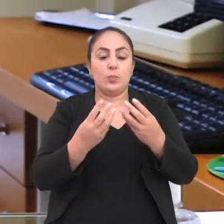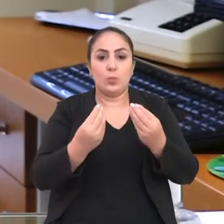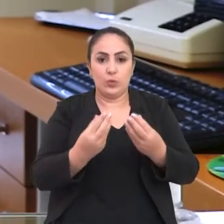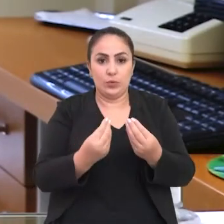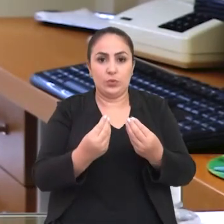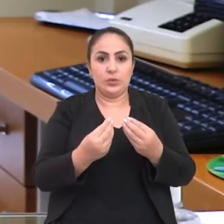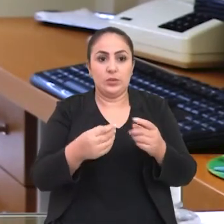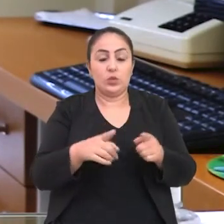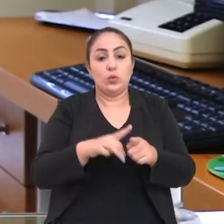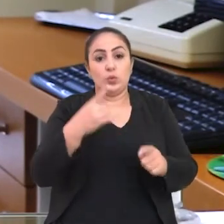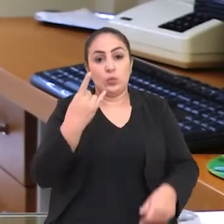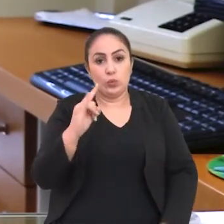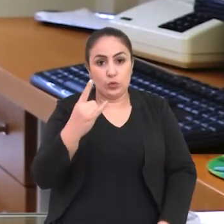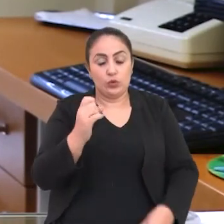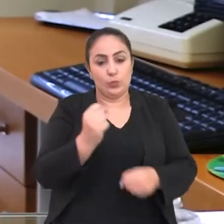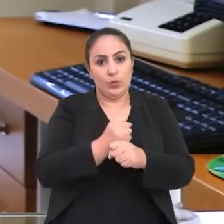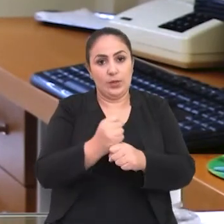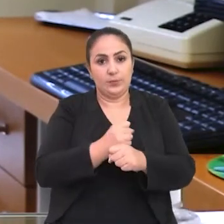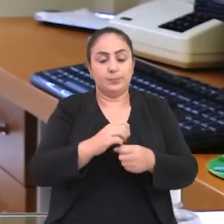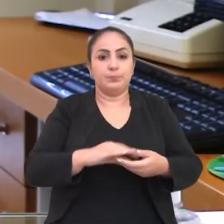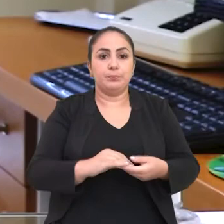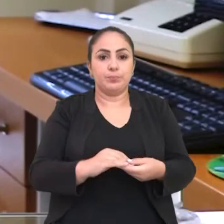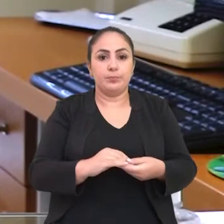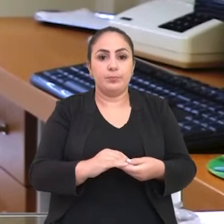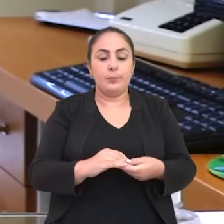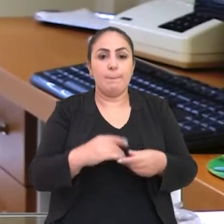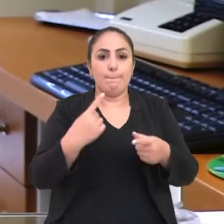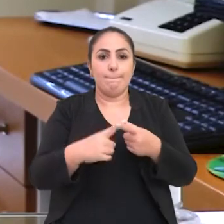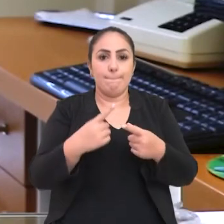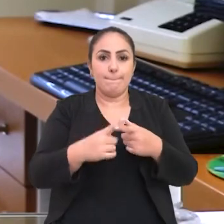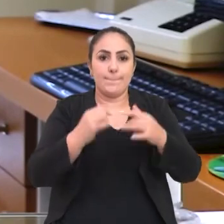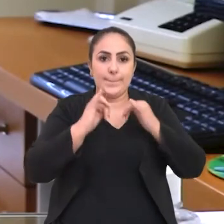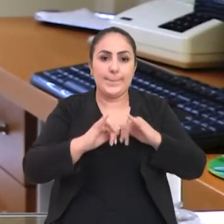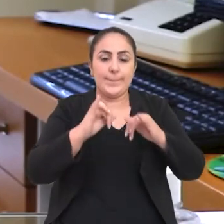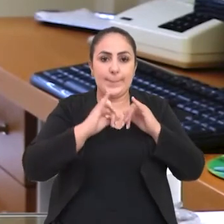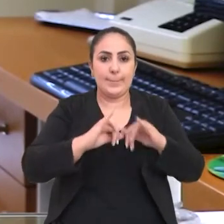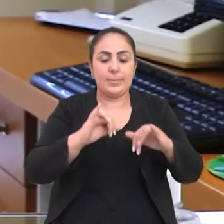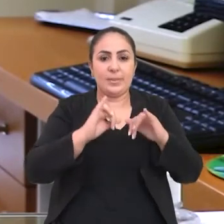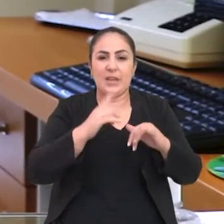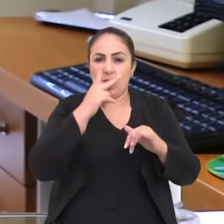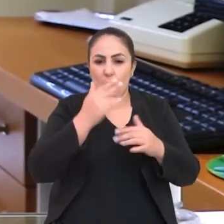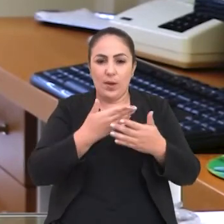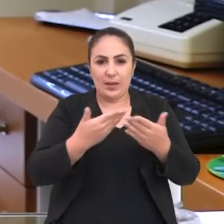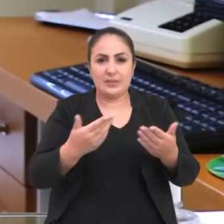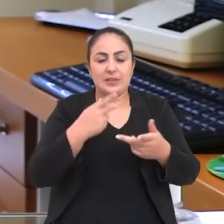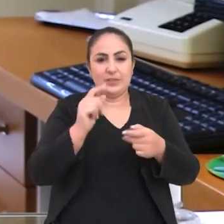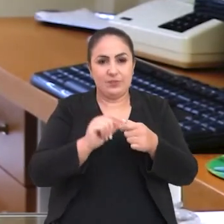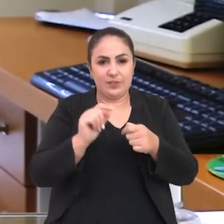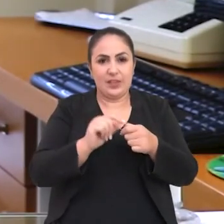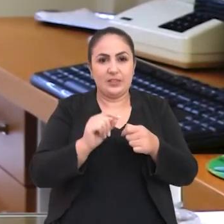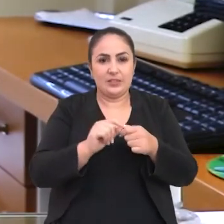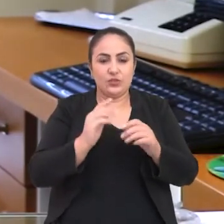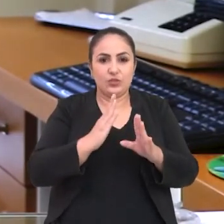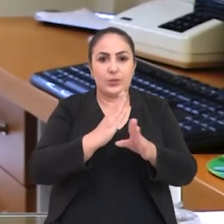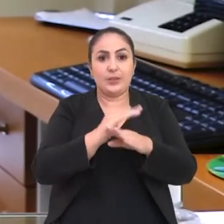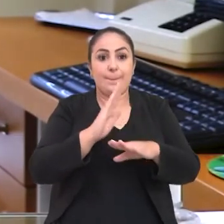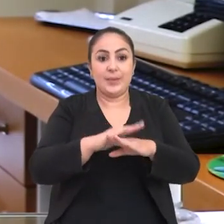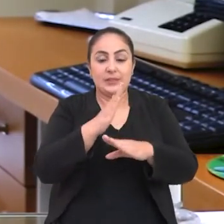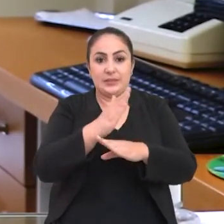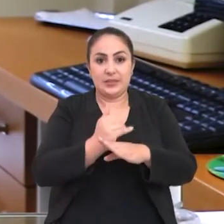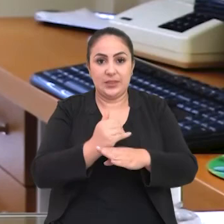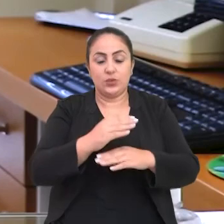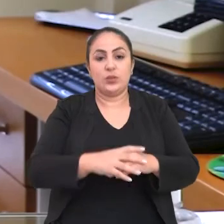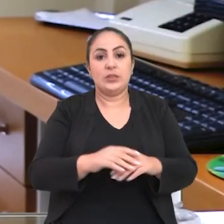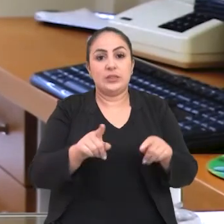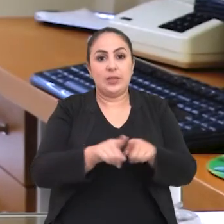vem melhorando muito nos últimos anos, devido às campanhas como essa que se faz, o